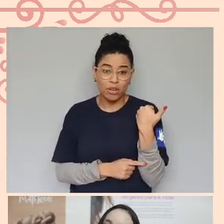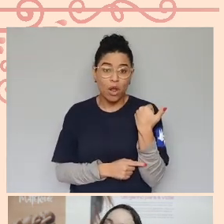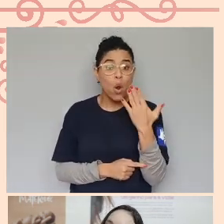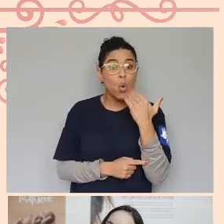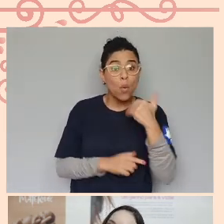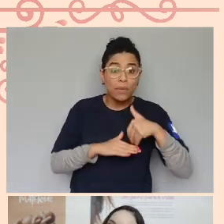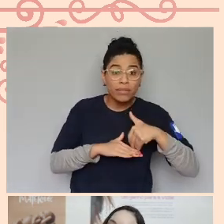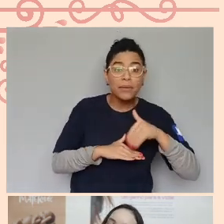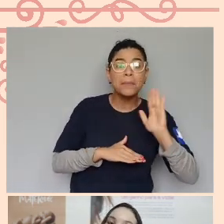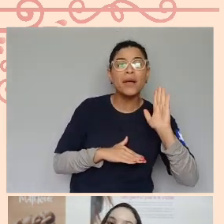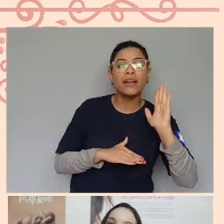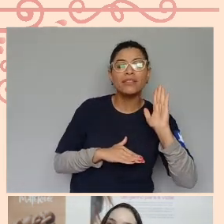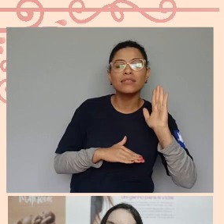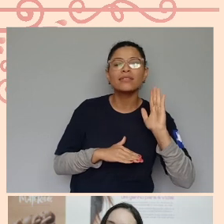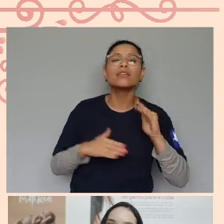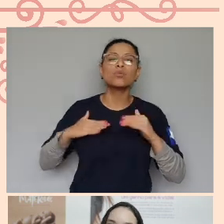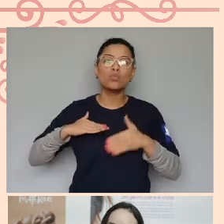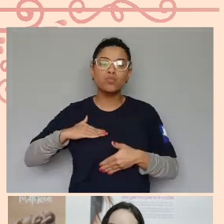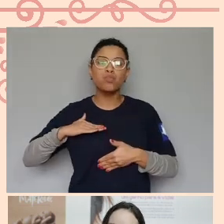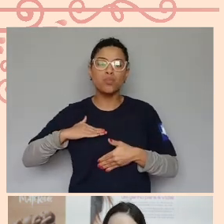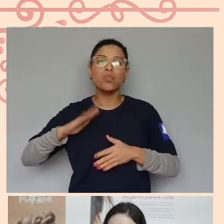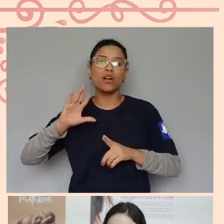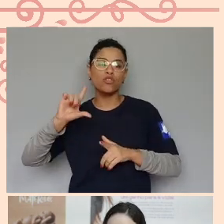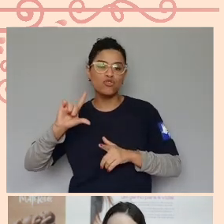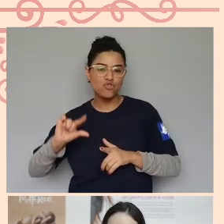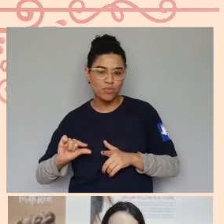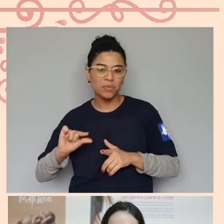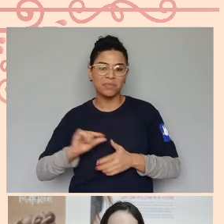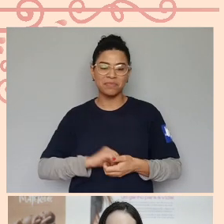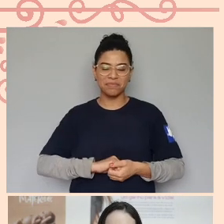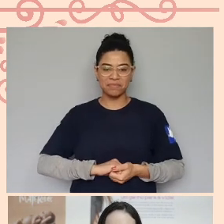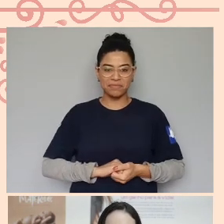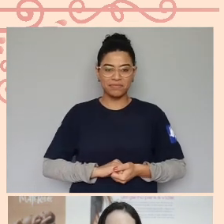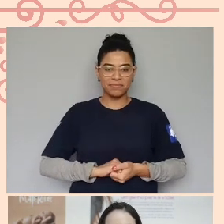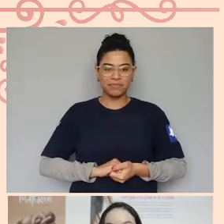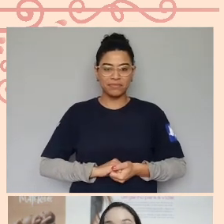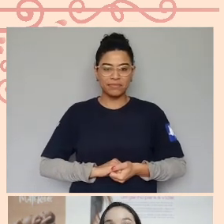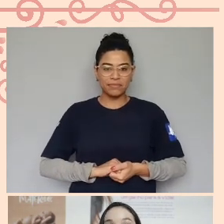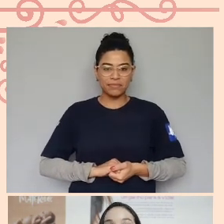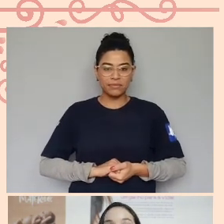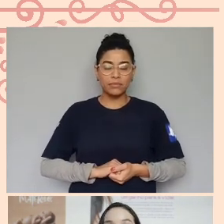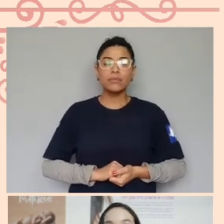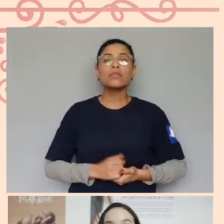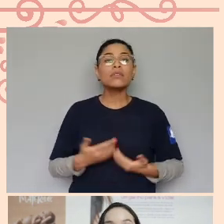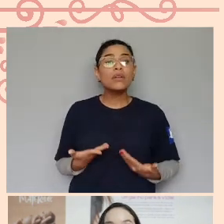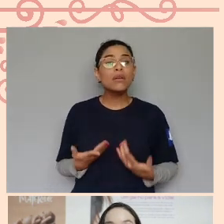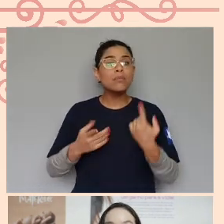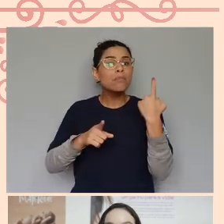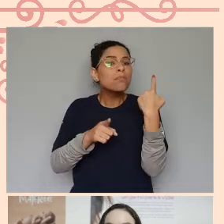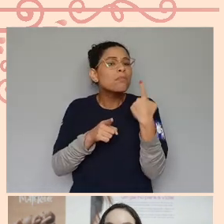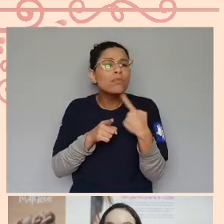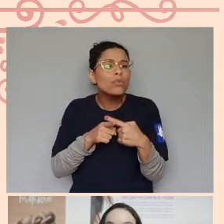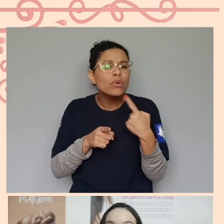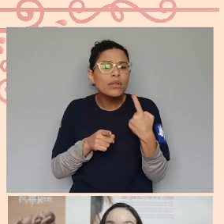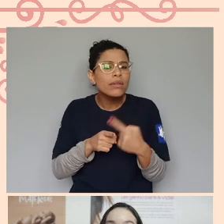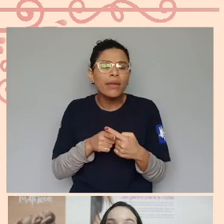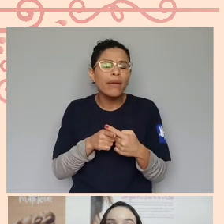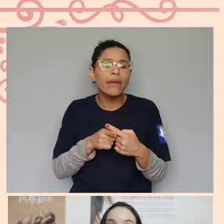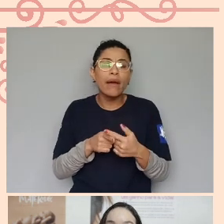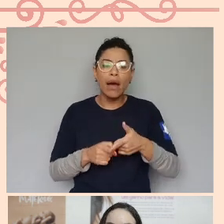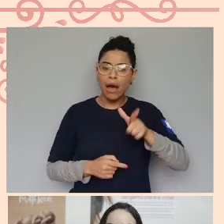presente e o aleitamento materno vai diminuindo um pouquinho. E por que a gente pede para não